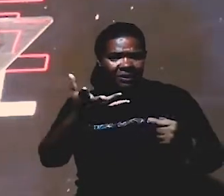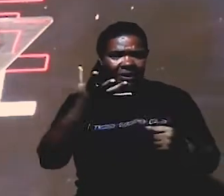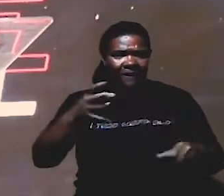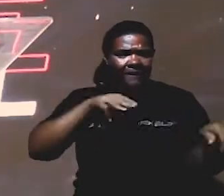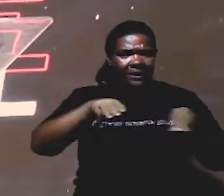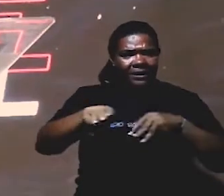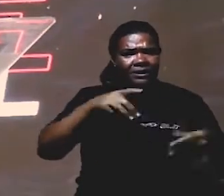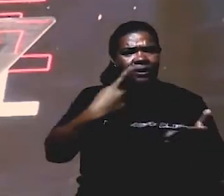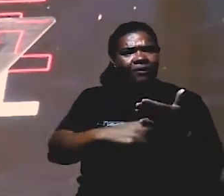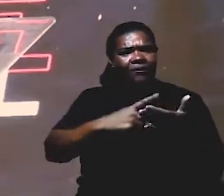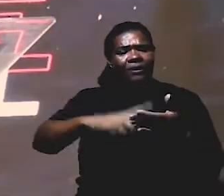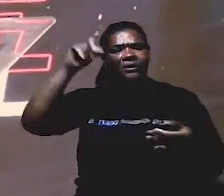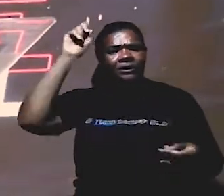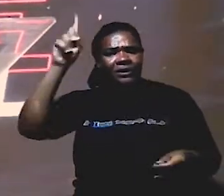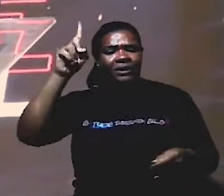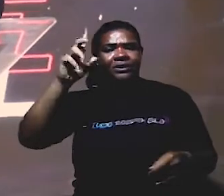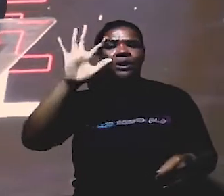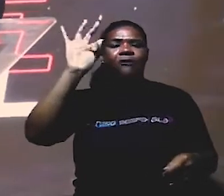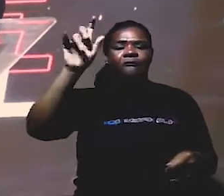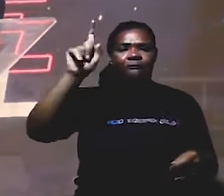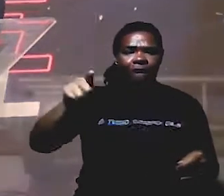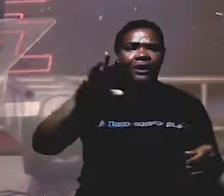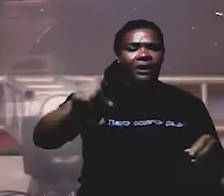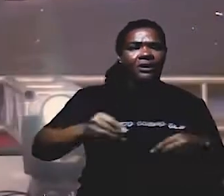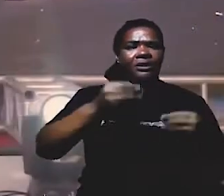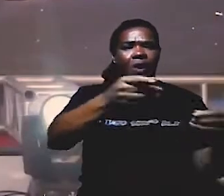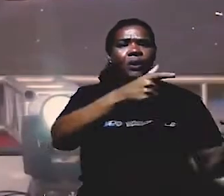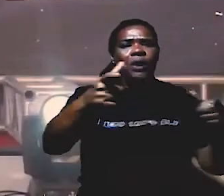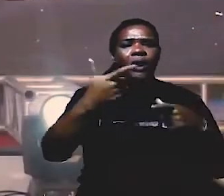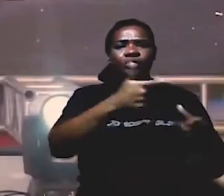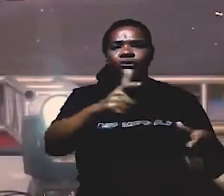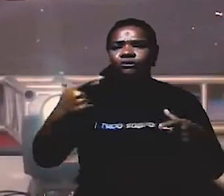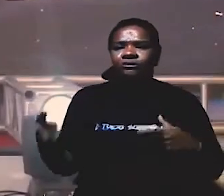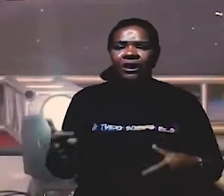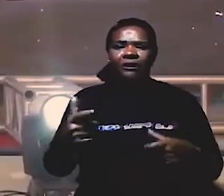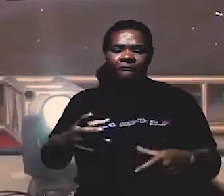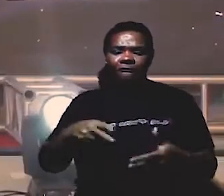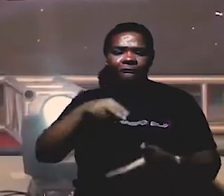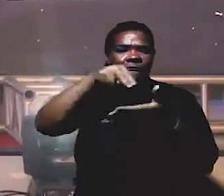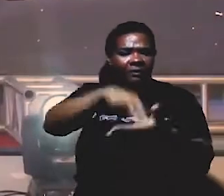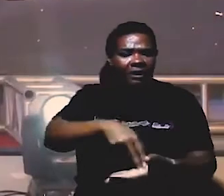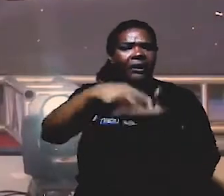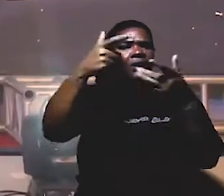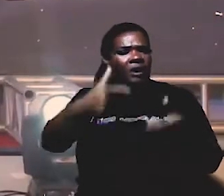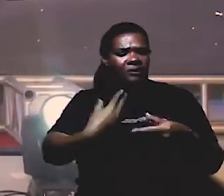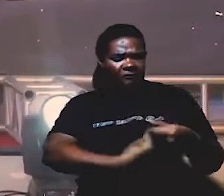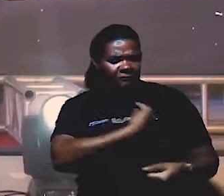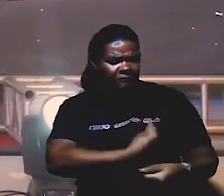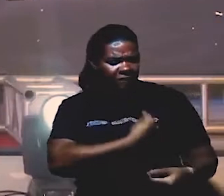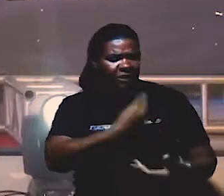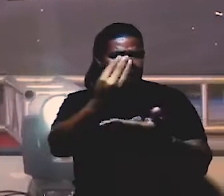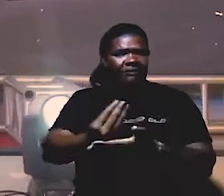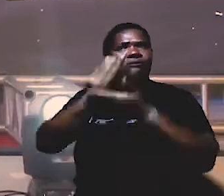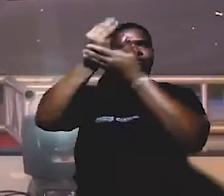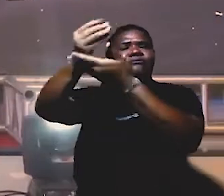ministério confirmado por Deus, não coloque a tua oferta em altares que não tem estrutura para receber a tua oferta. Coloque a tua vida no altar que